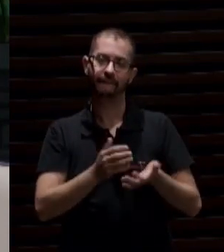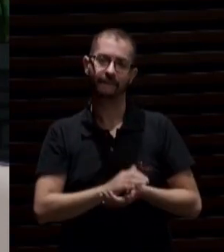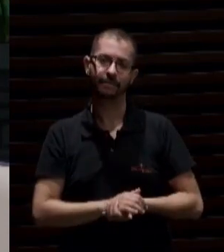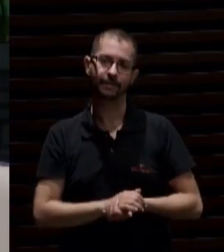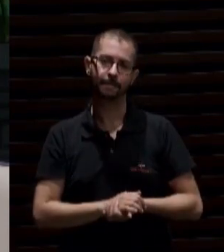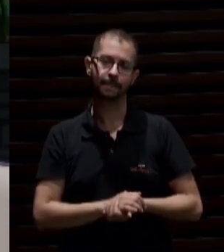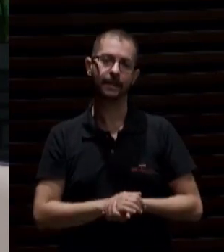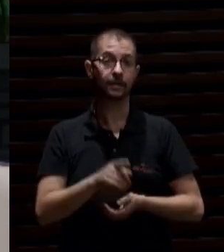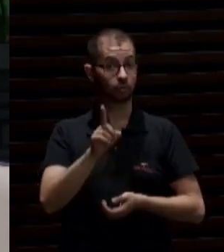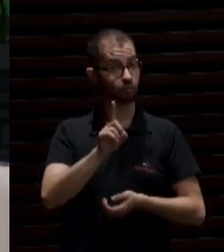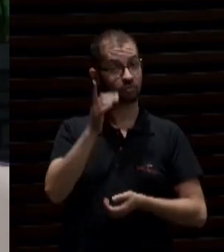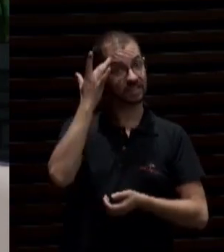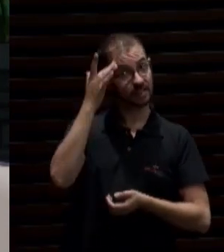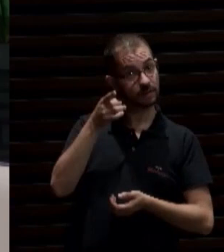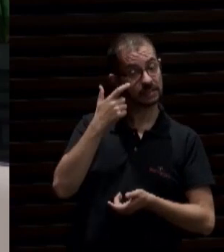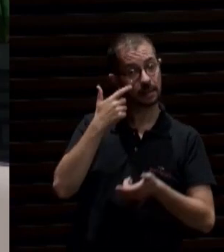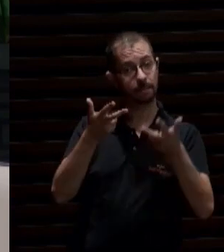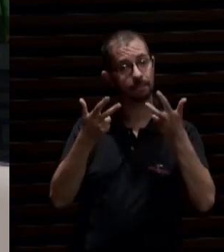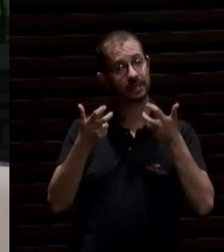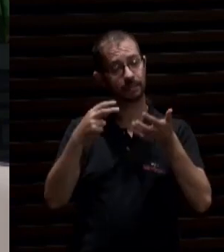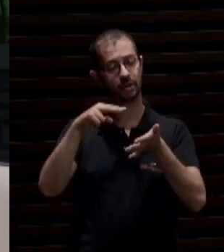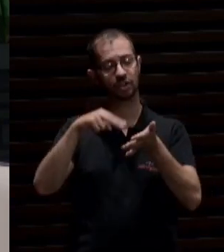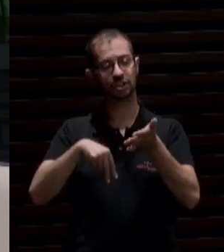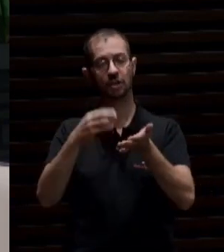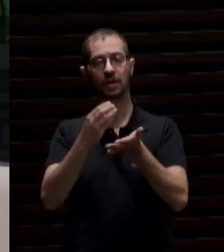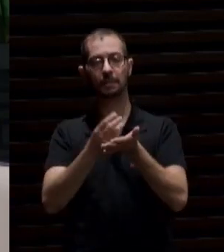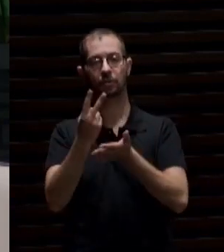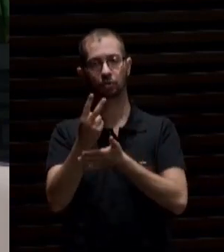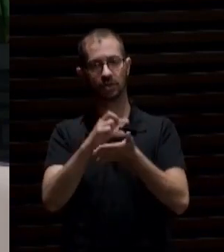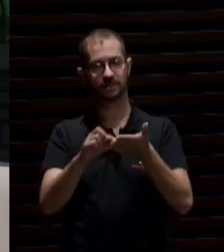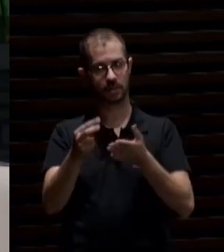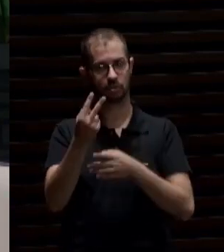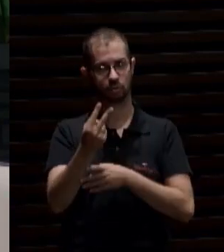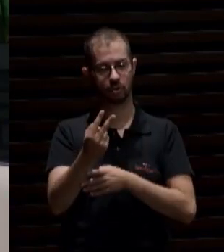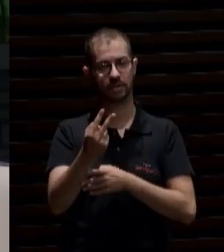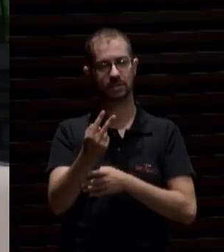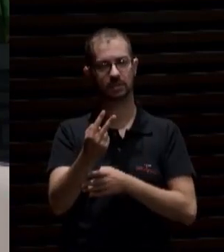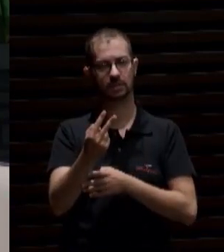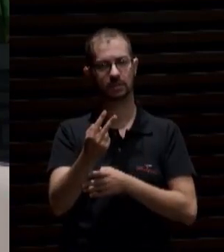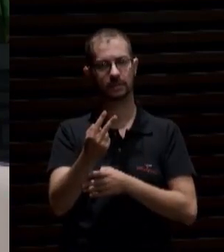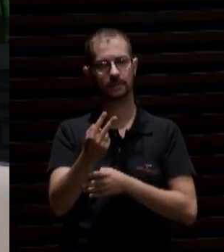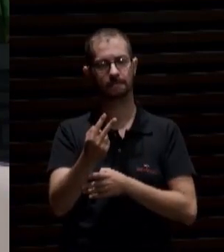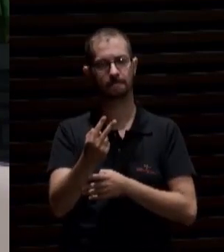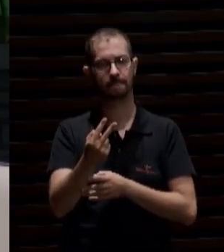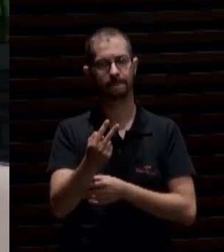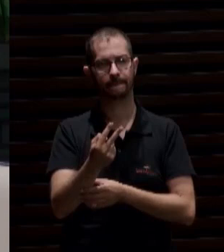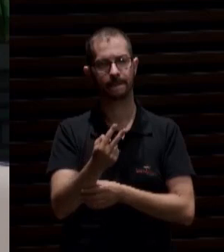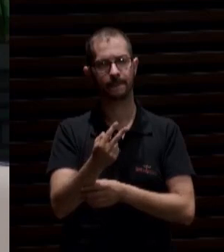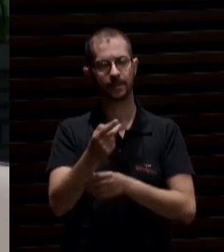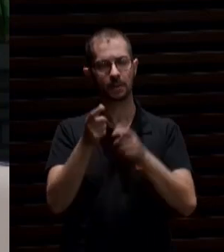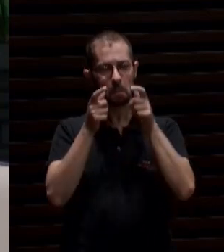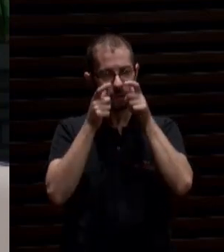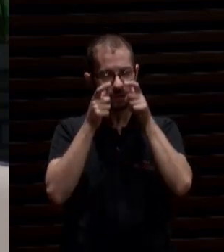Eu não sei se vocês perceberam, quando nós lemos no capítulo 2, no verso 2, uma coisa muito interessante. Eu vou ler para vocês novamente para a gente poder retomar essa